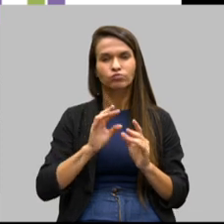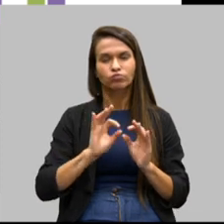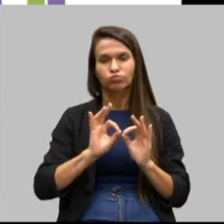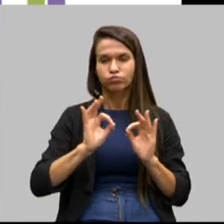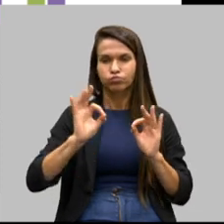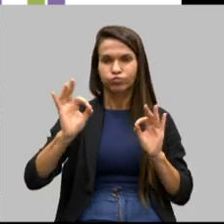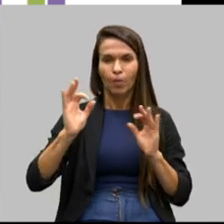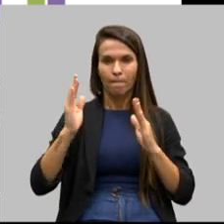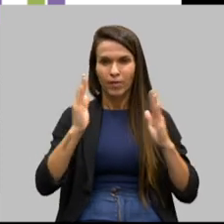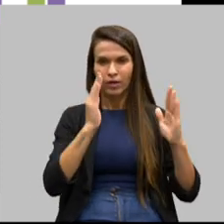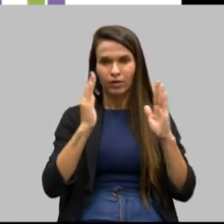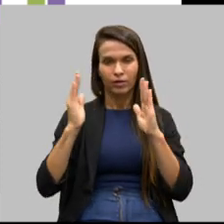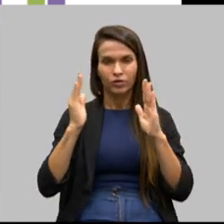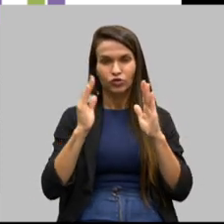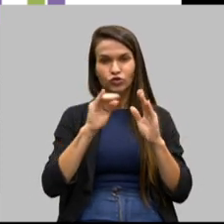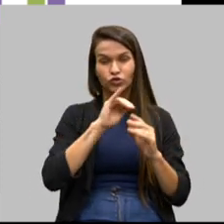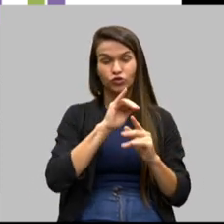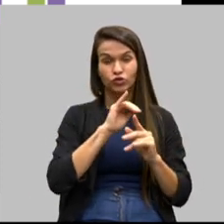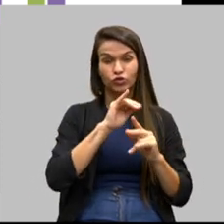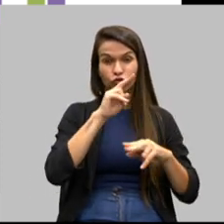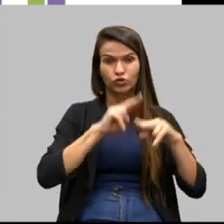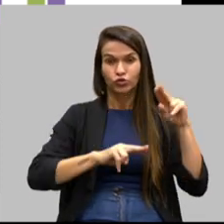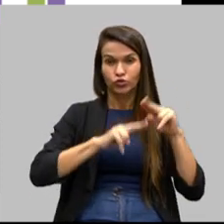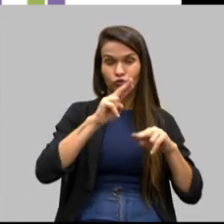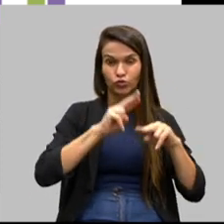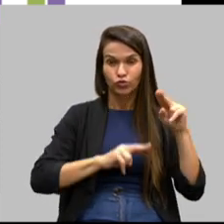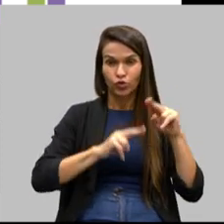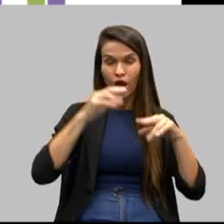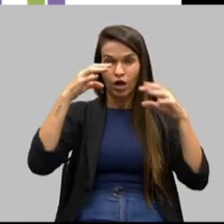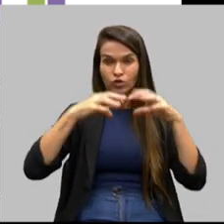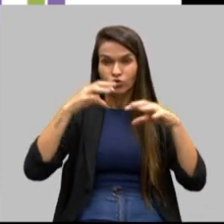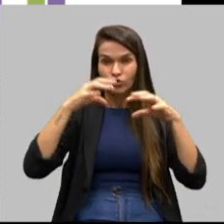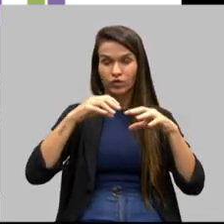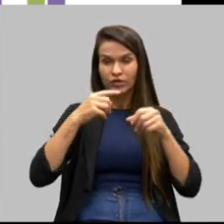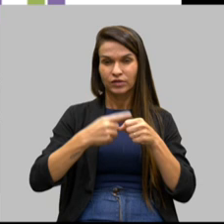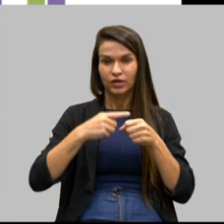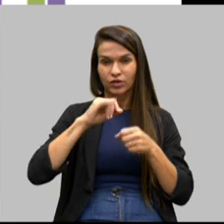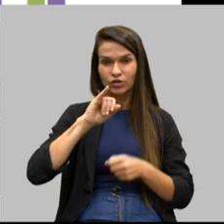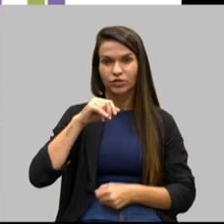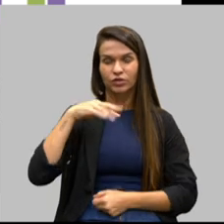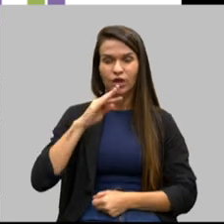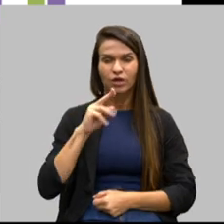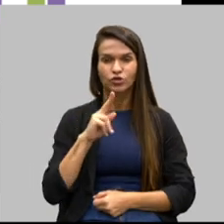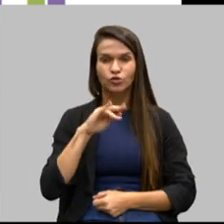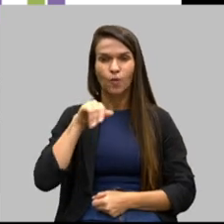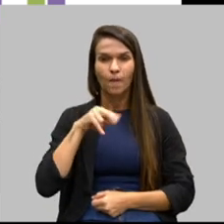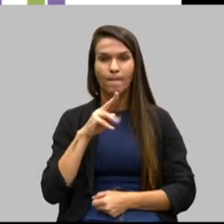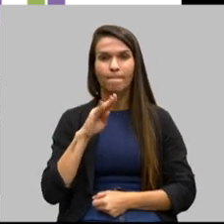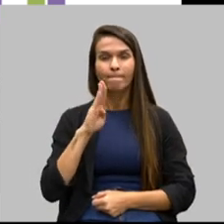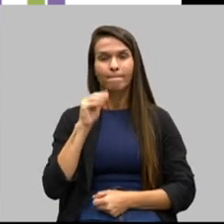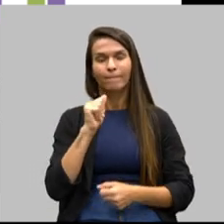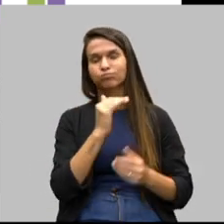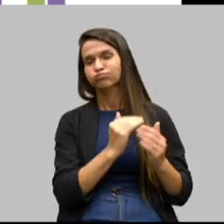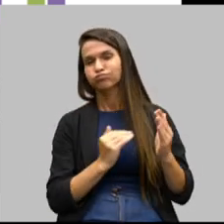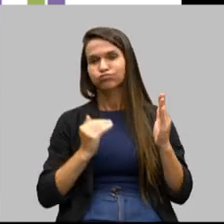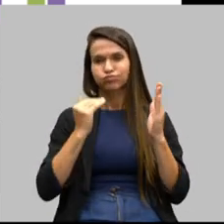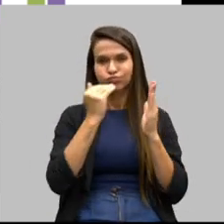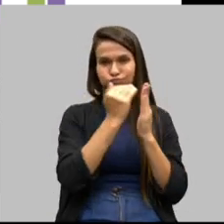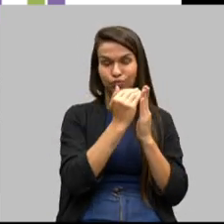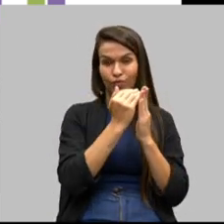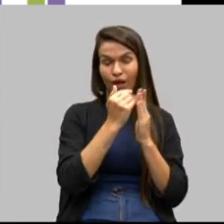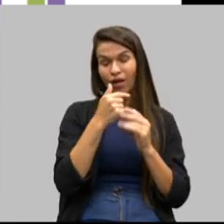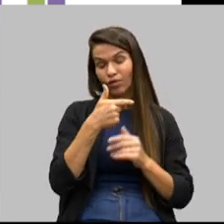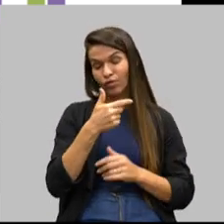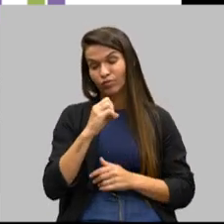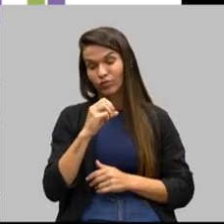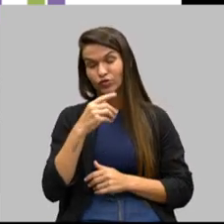as temperaturas no município de Itajubá excederam mais de 1 grau a média climatológica. E em 2024?